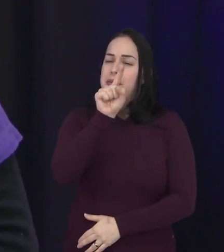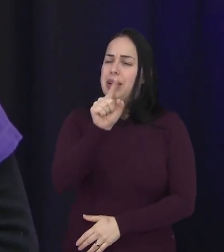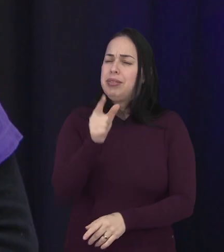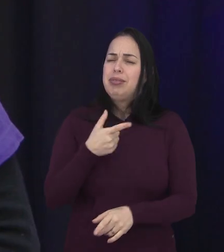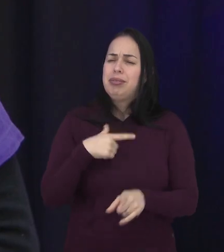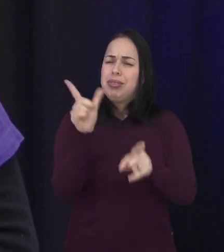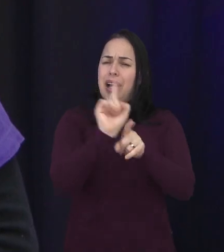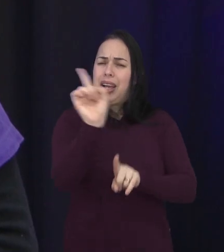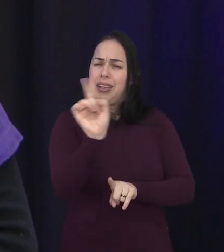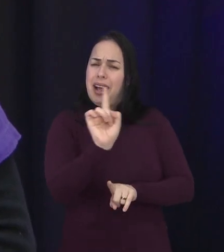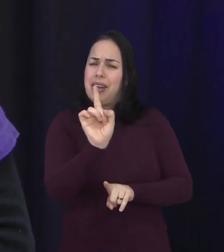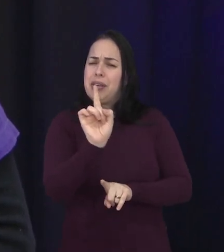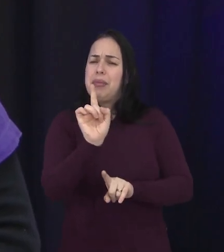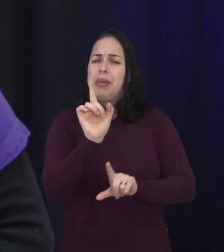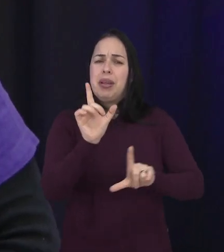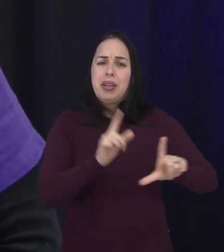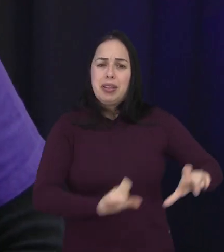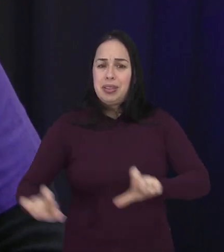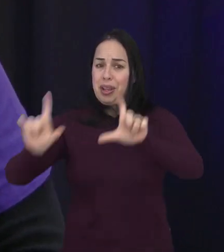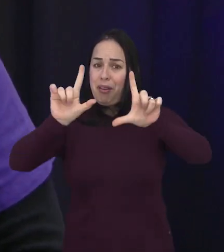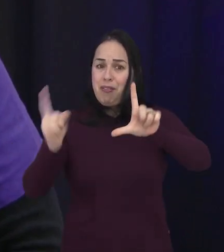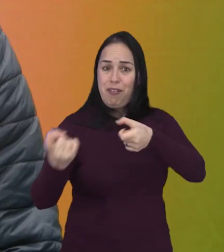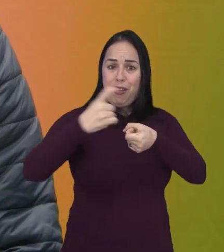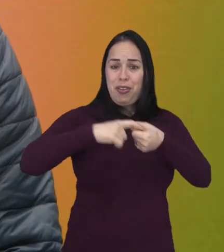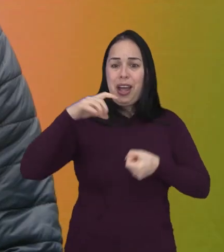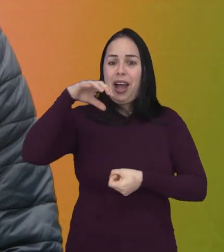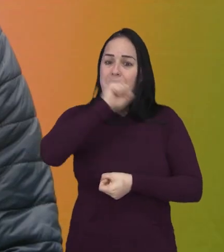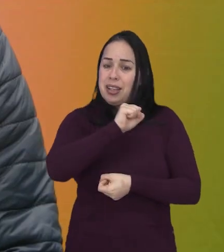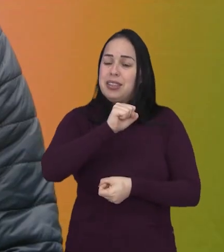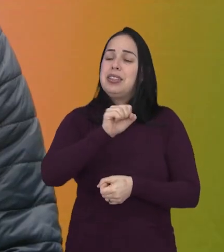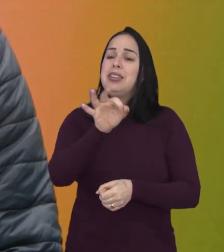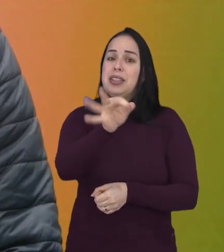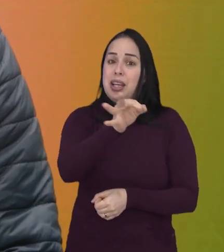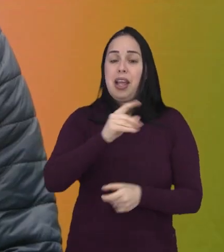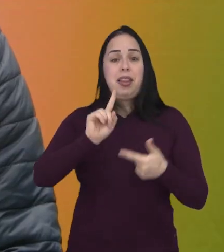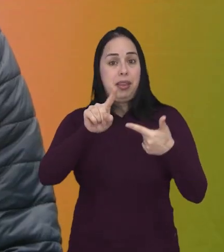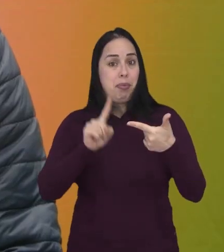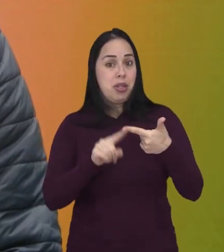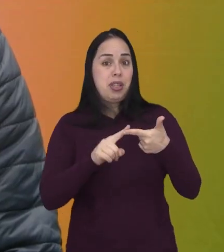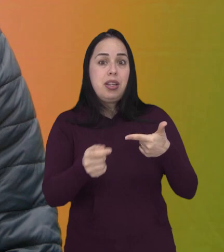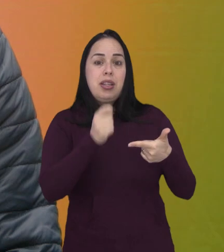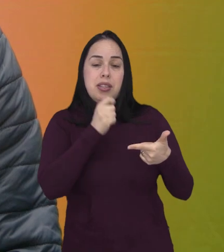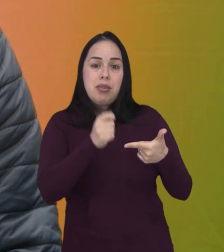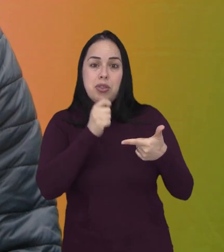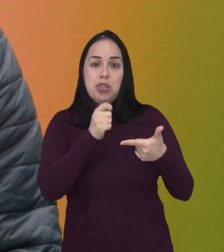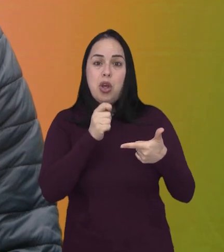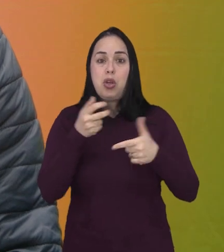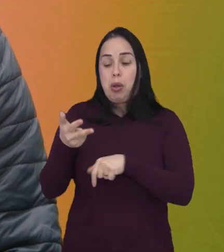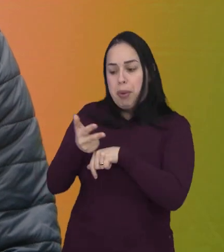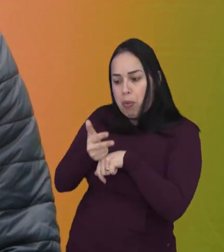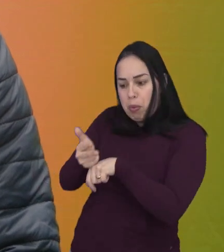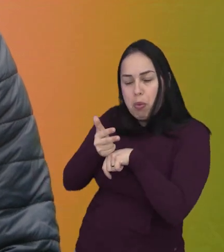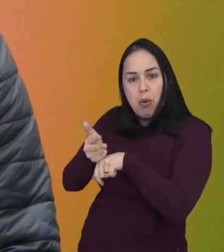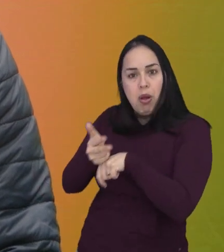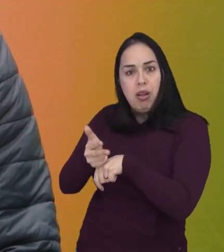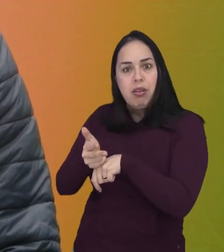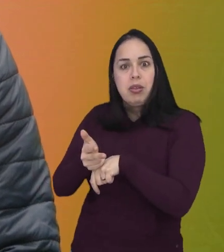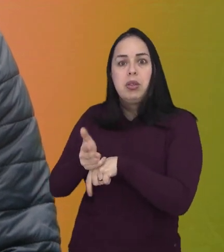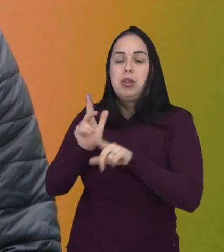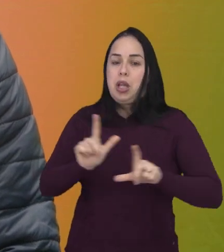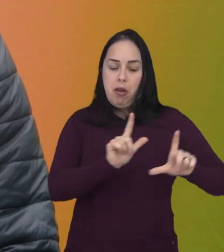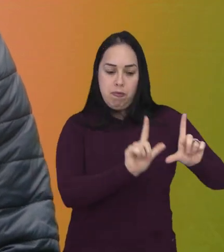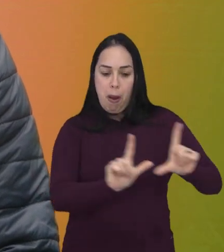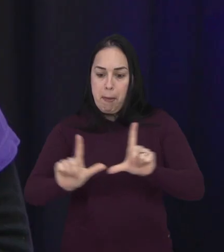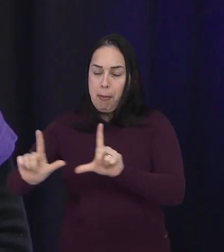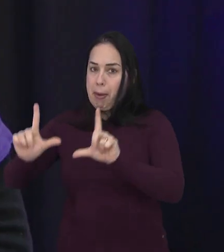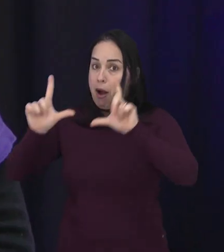por aí porque o Conexão volta em alguns minutinhos. É isso, já tem uma matéria sobre um estúdio de animação de São José que faz produções em